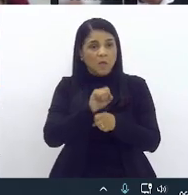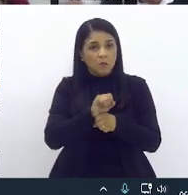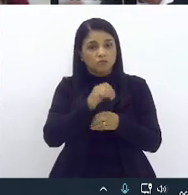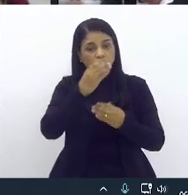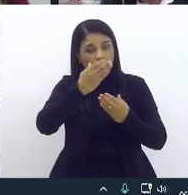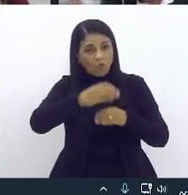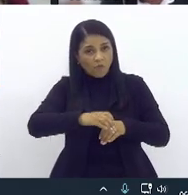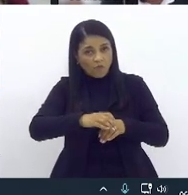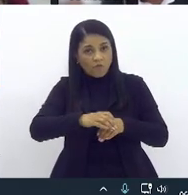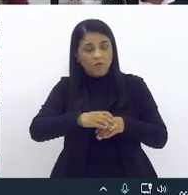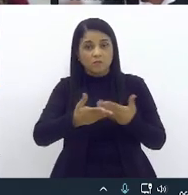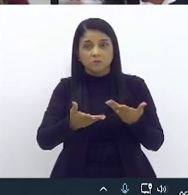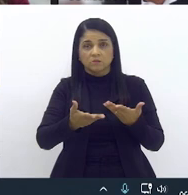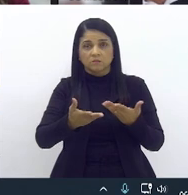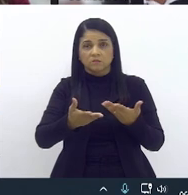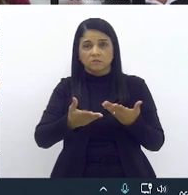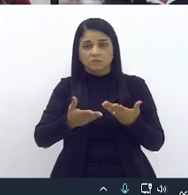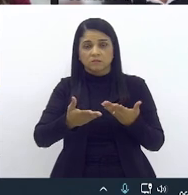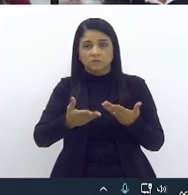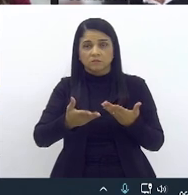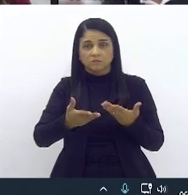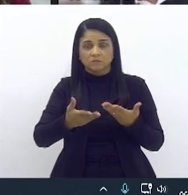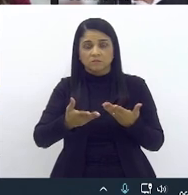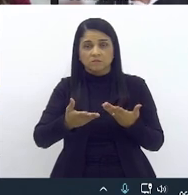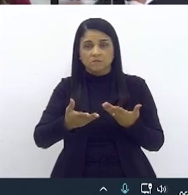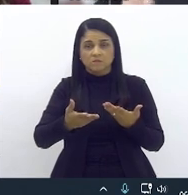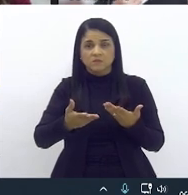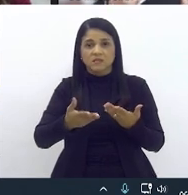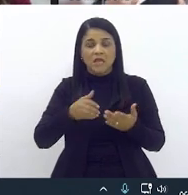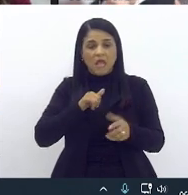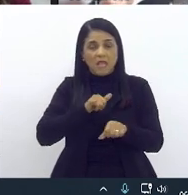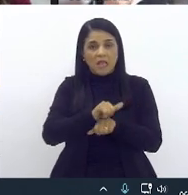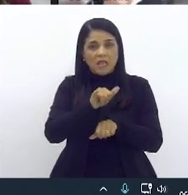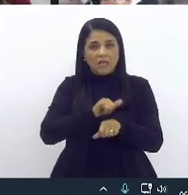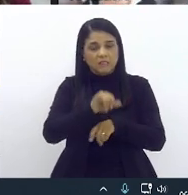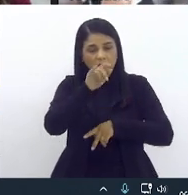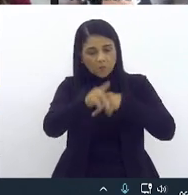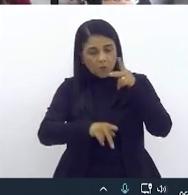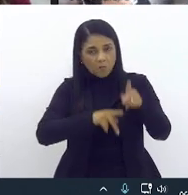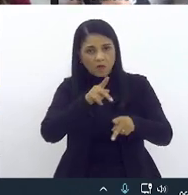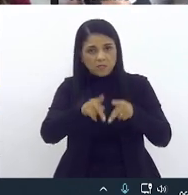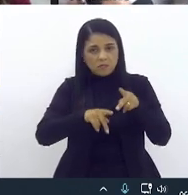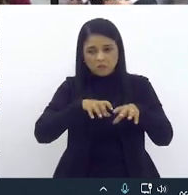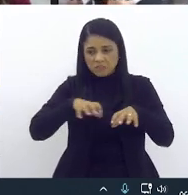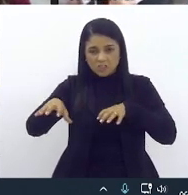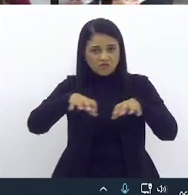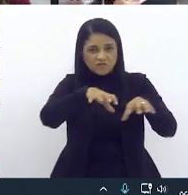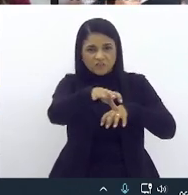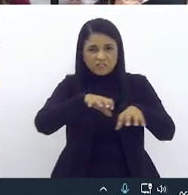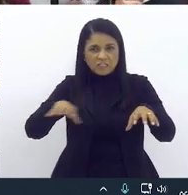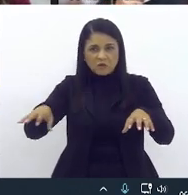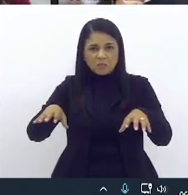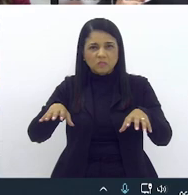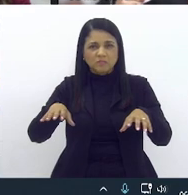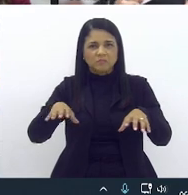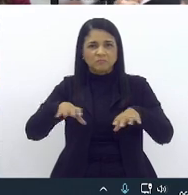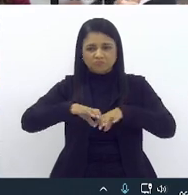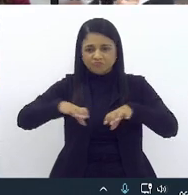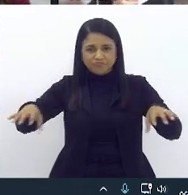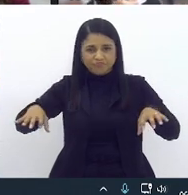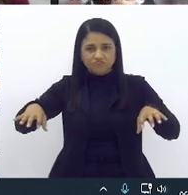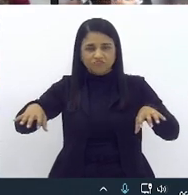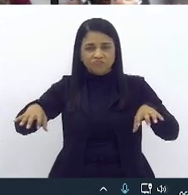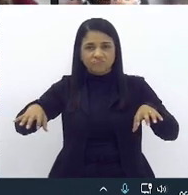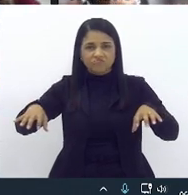de forma a reproduzir essa ilegalidade, enganando a população nessa divisão que não existe de manhã e tarde, né, como se